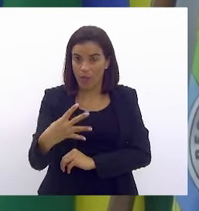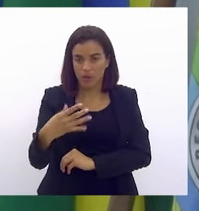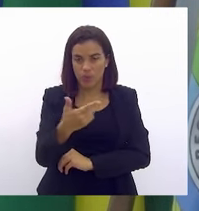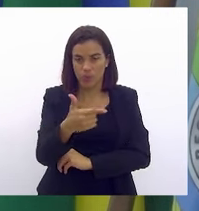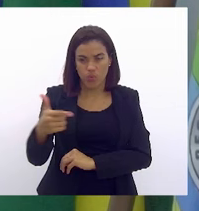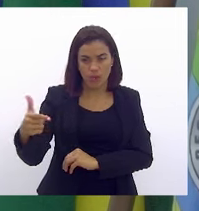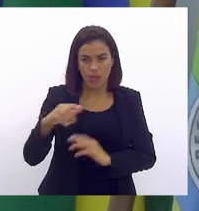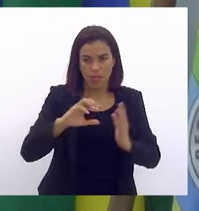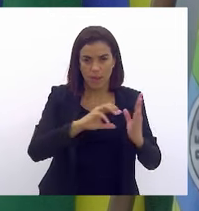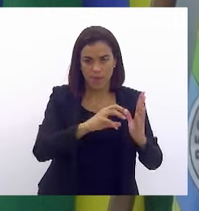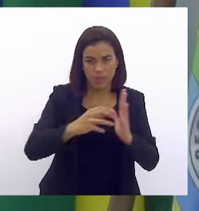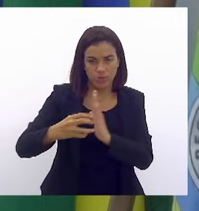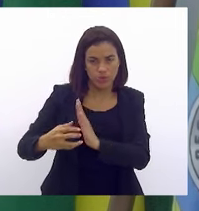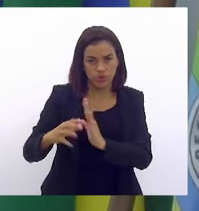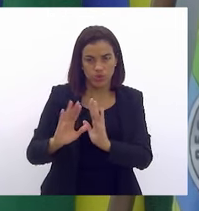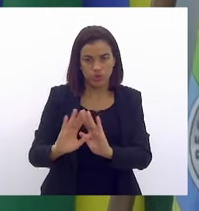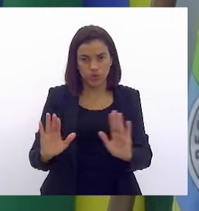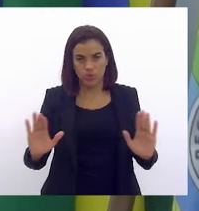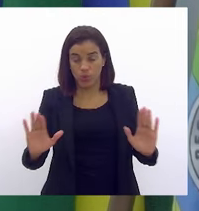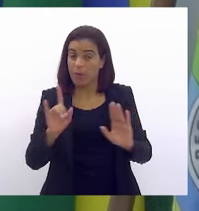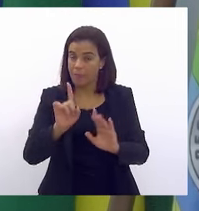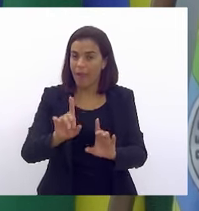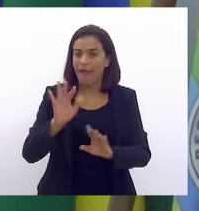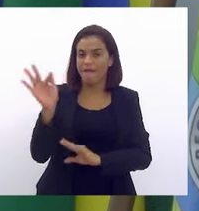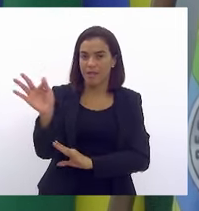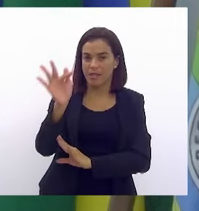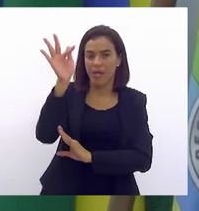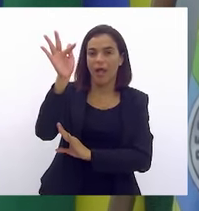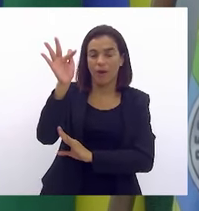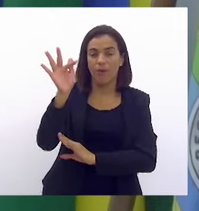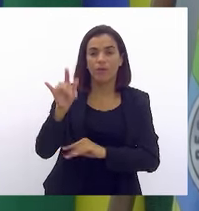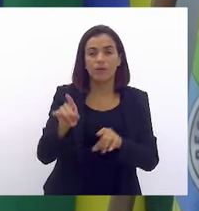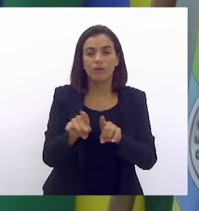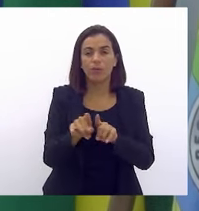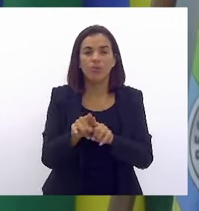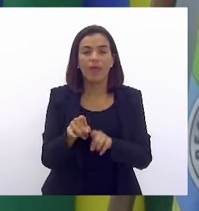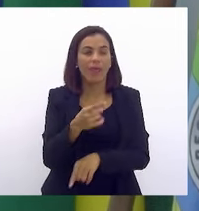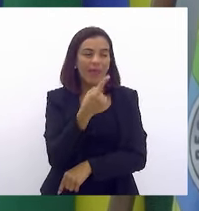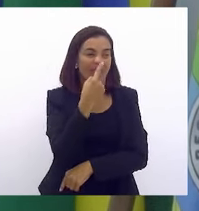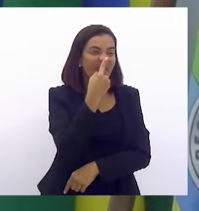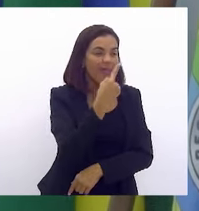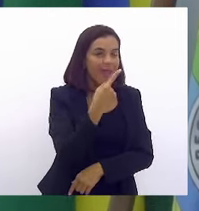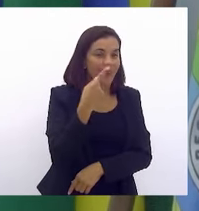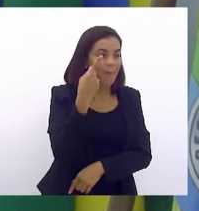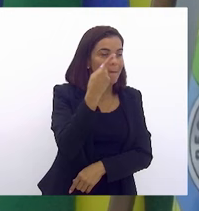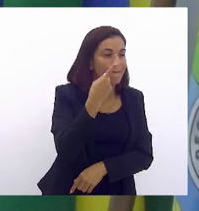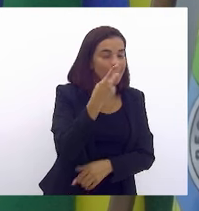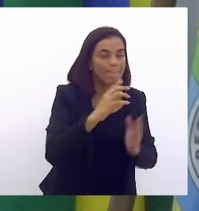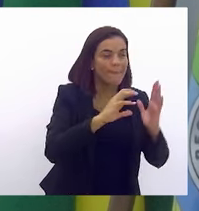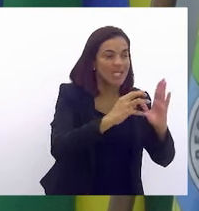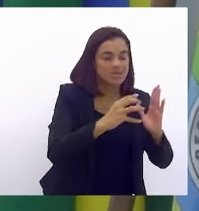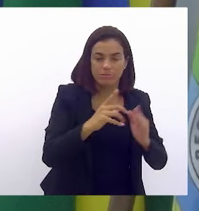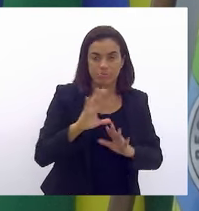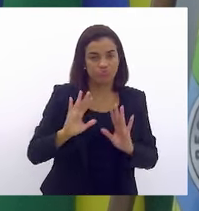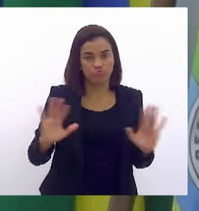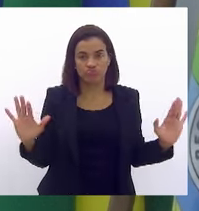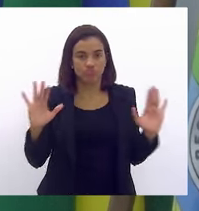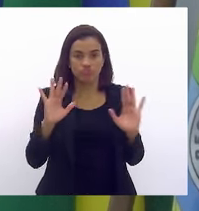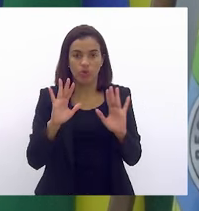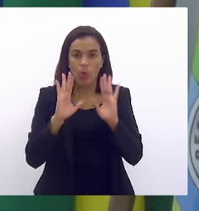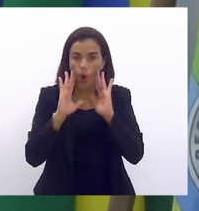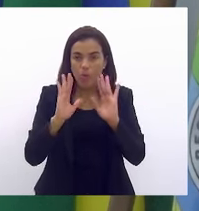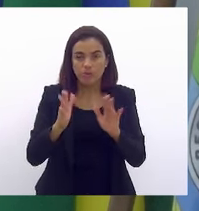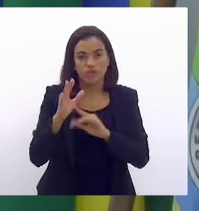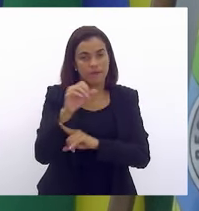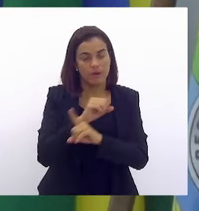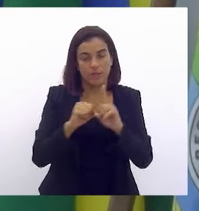partido, o CREA não tem simpatia por candidato A ou B, o CREA está a serviço da sociedade. E aí eu